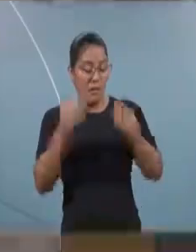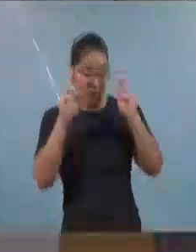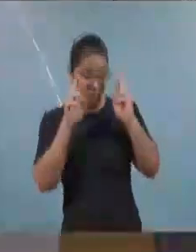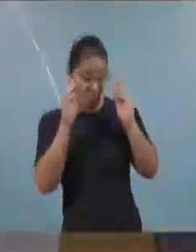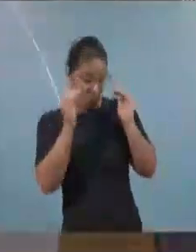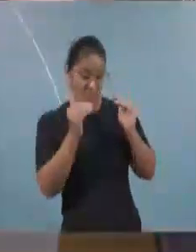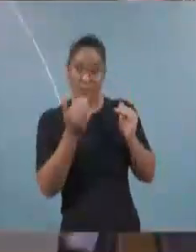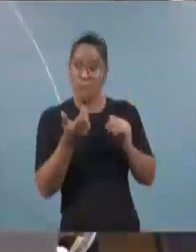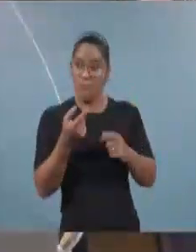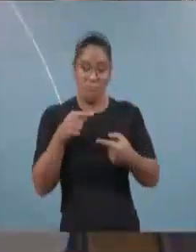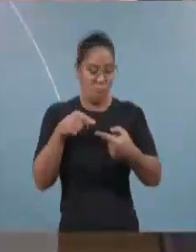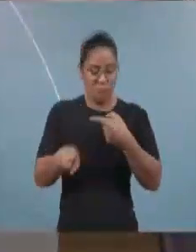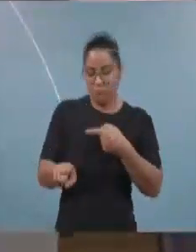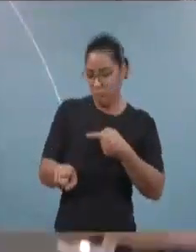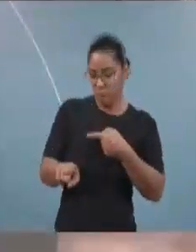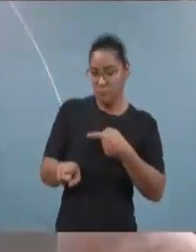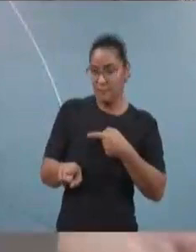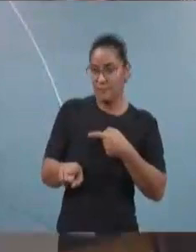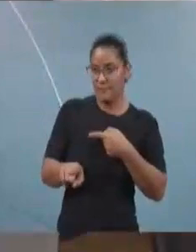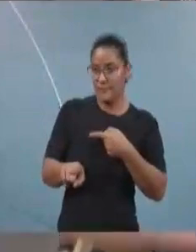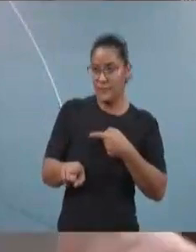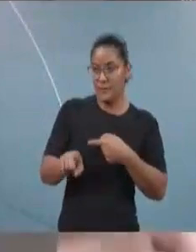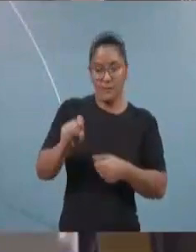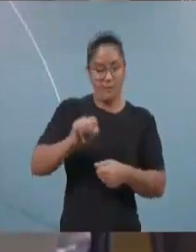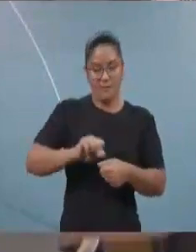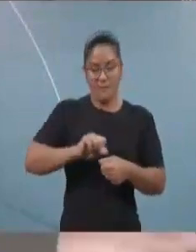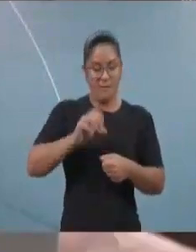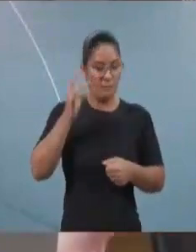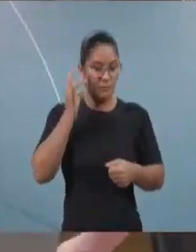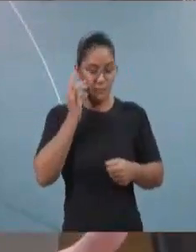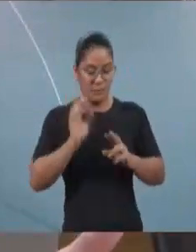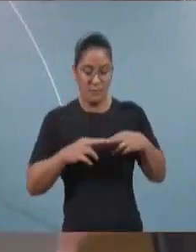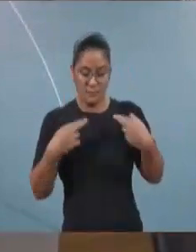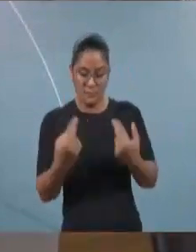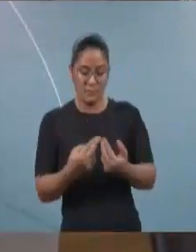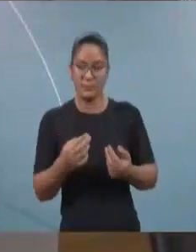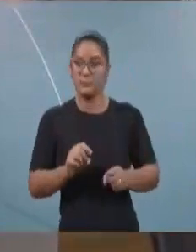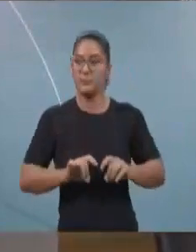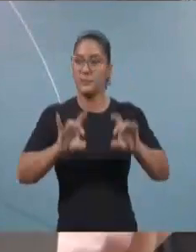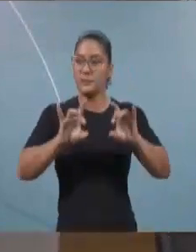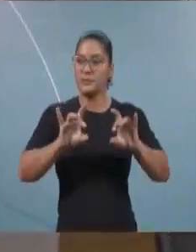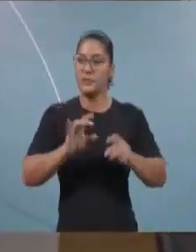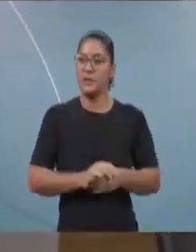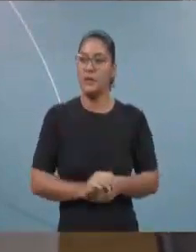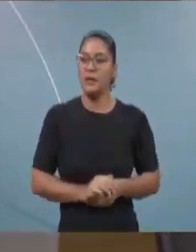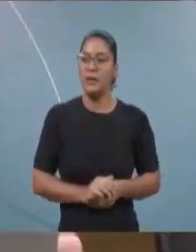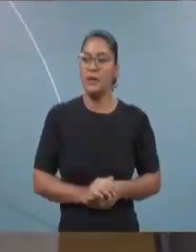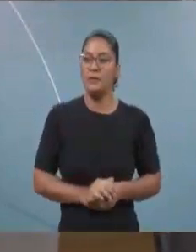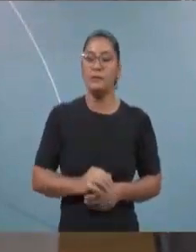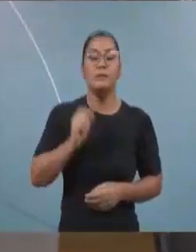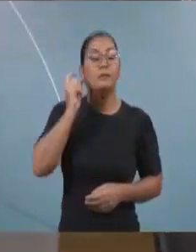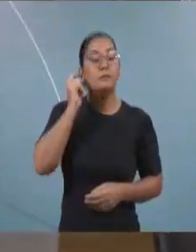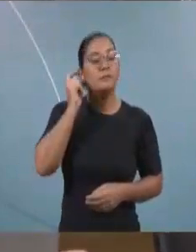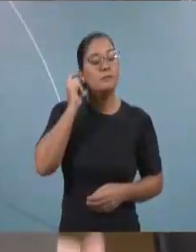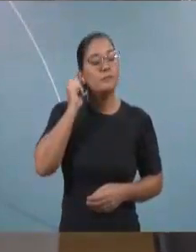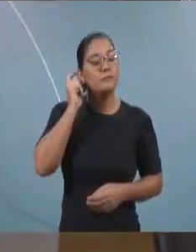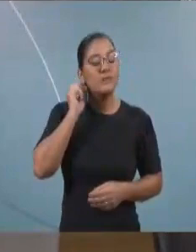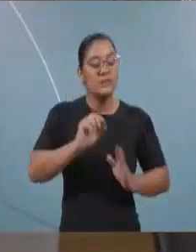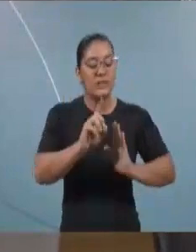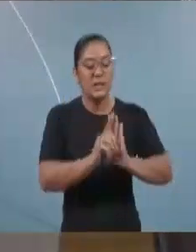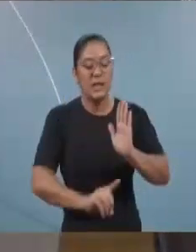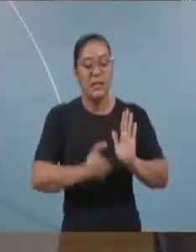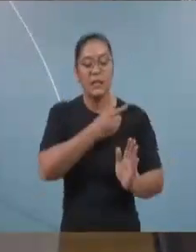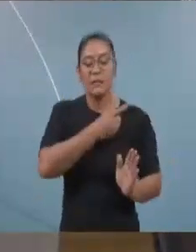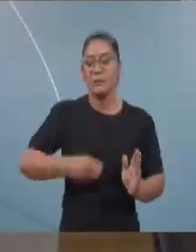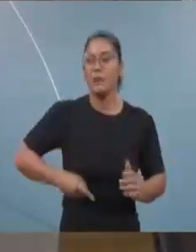concordar não se faz presente a sessão solene agora negar um direito ao Deputado aí a